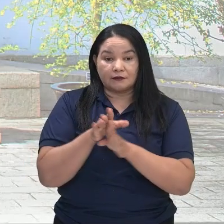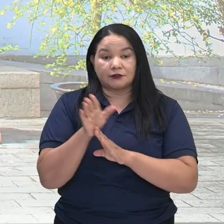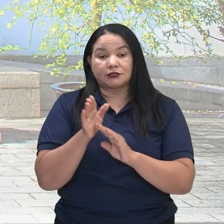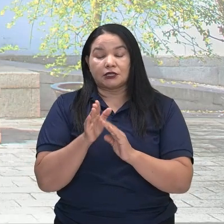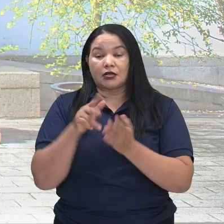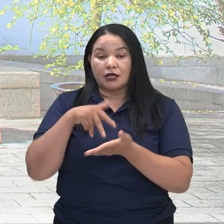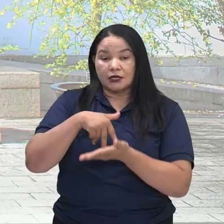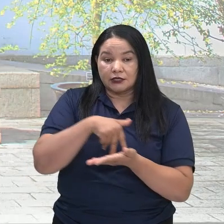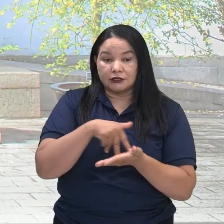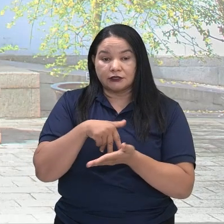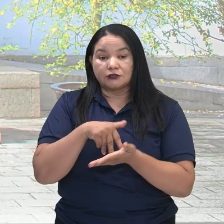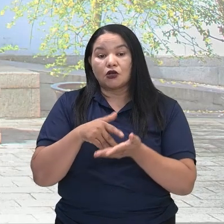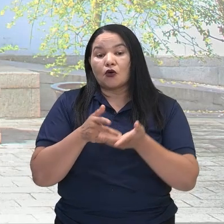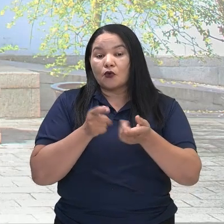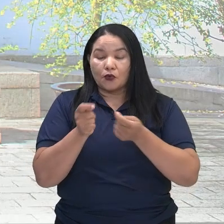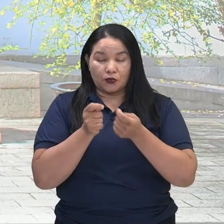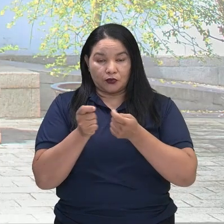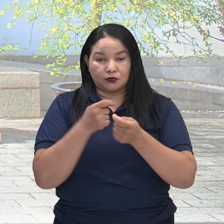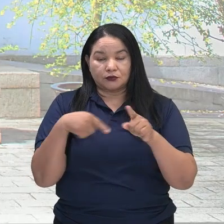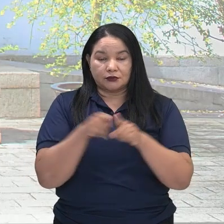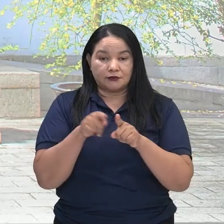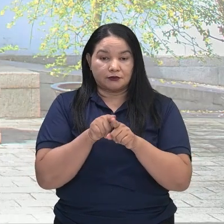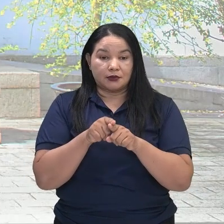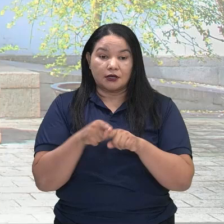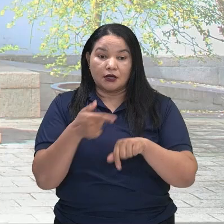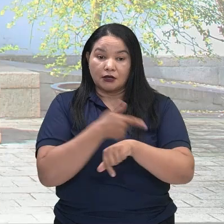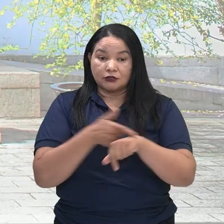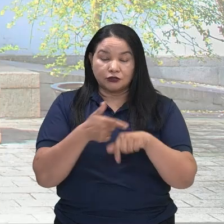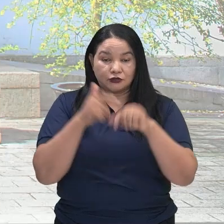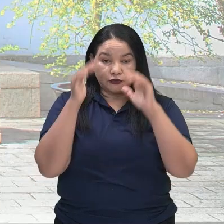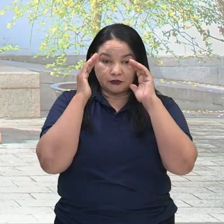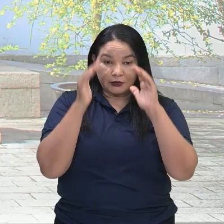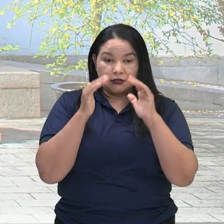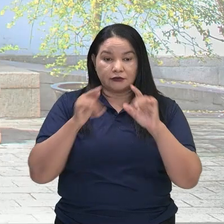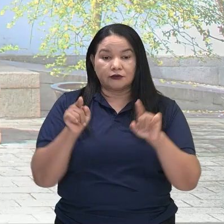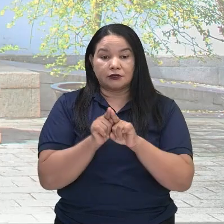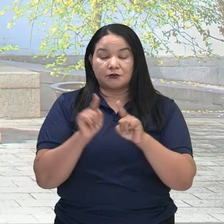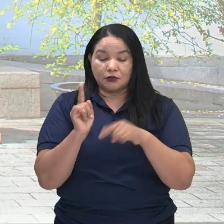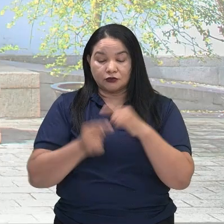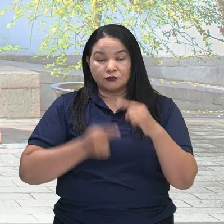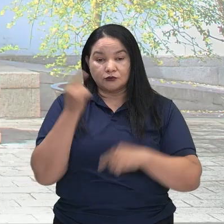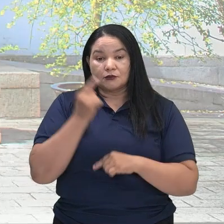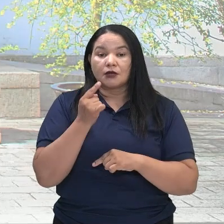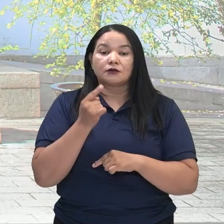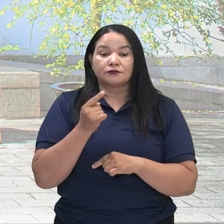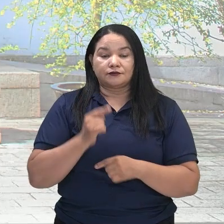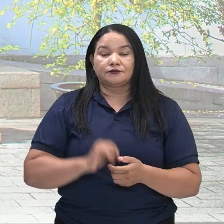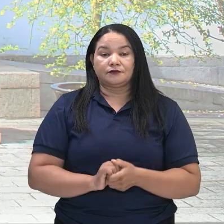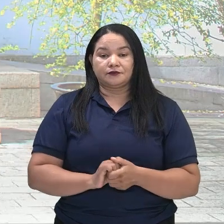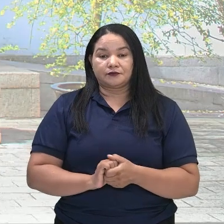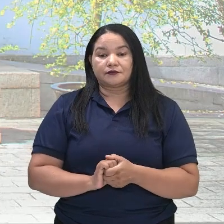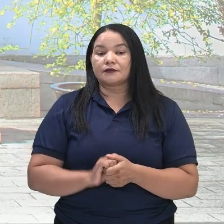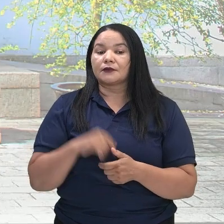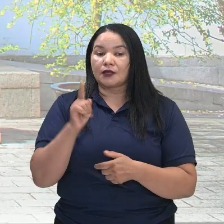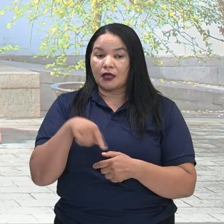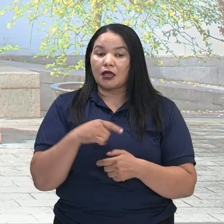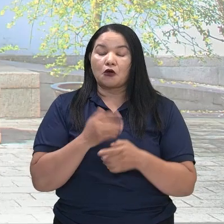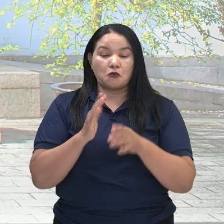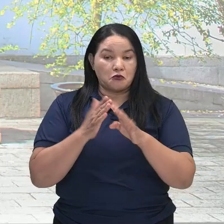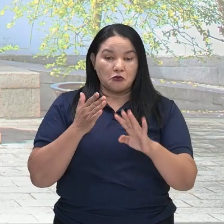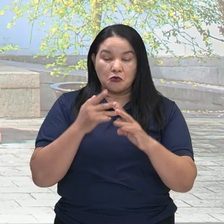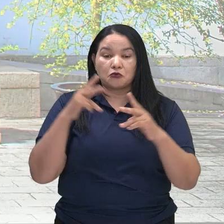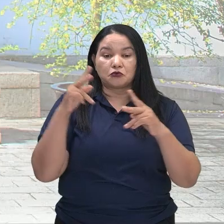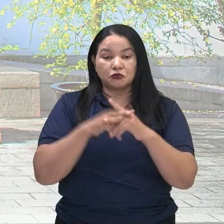do autocontrole, do respeito e da superação pessoal. Então, o Kung Fu ele vai trabalhar